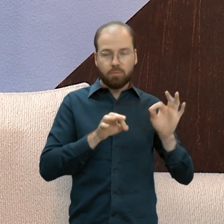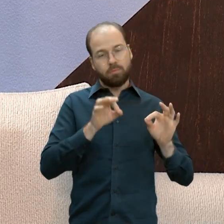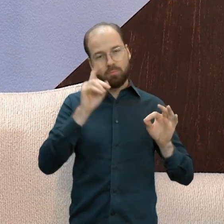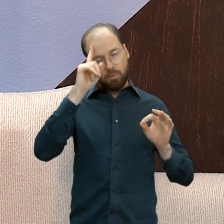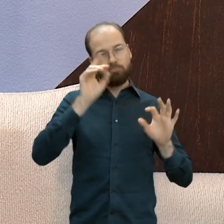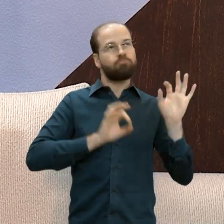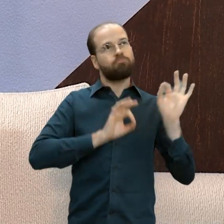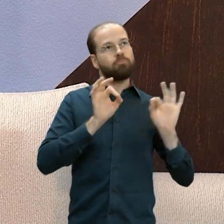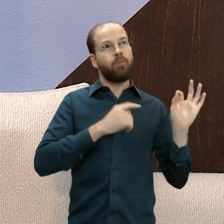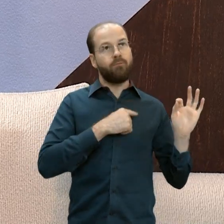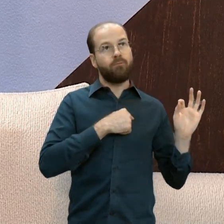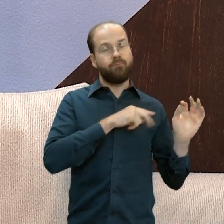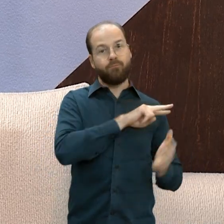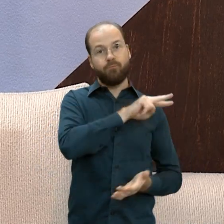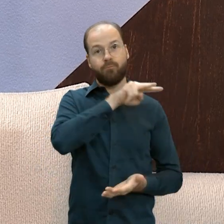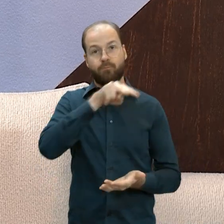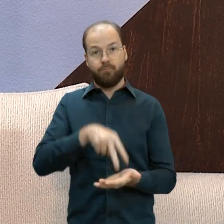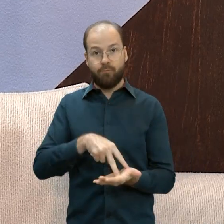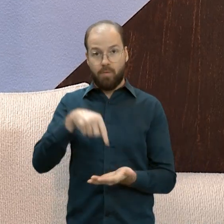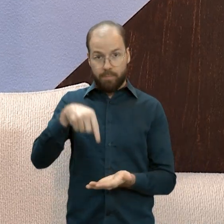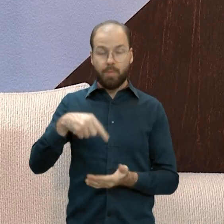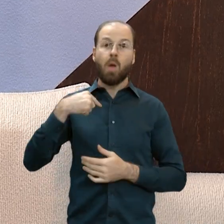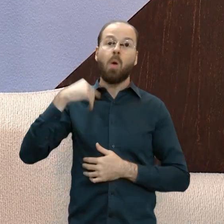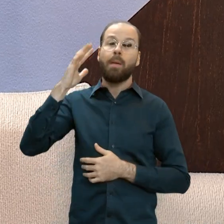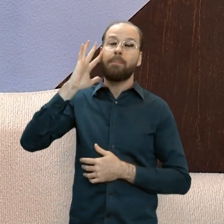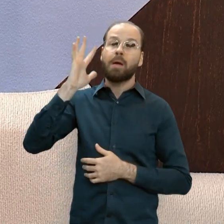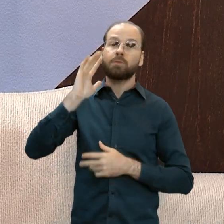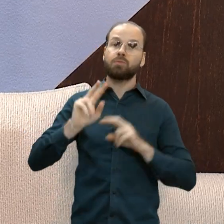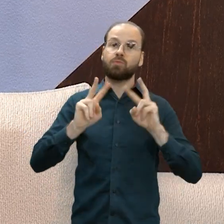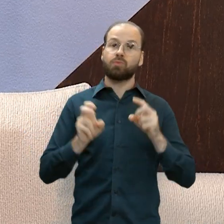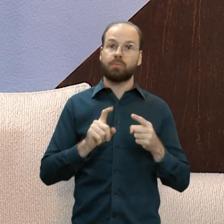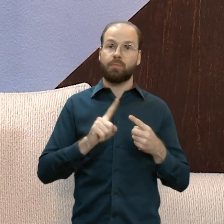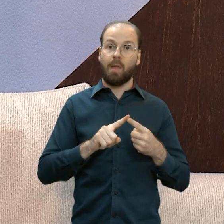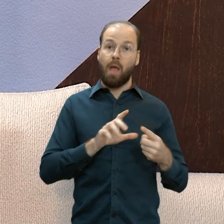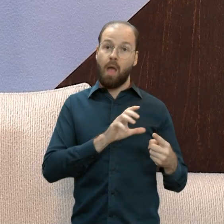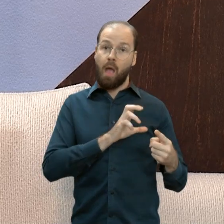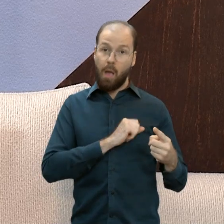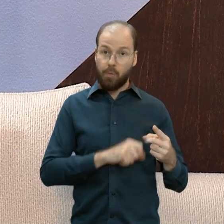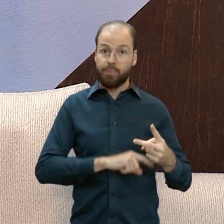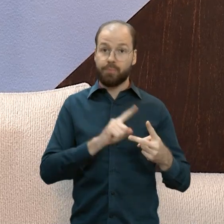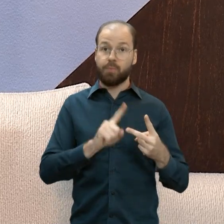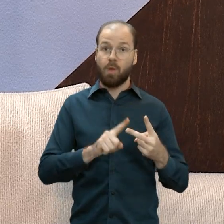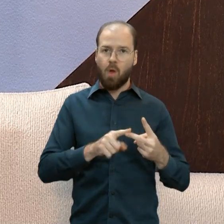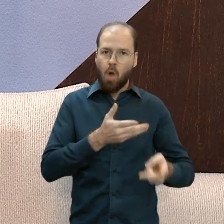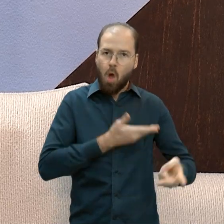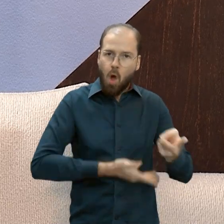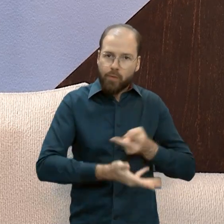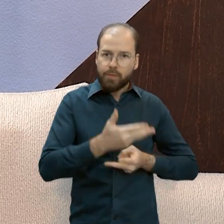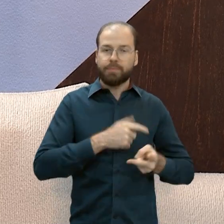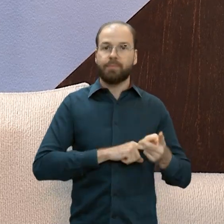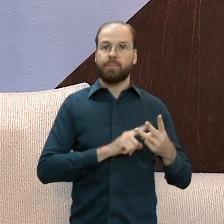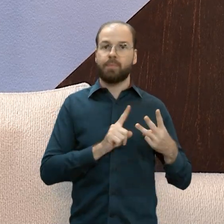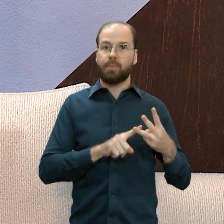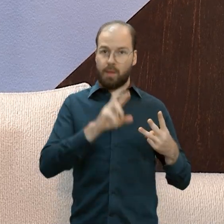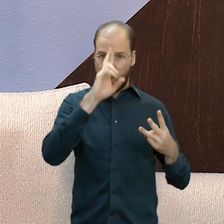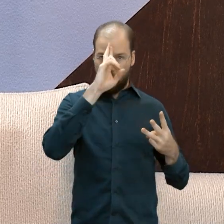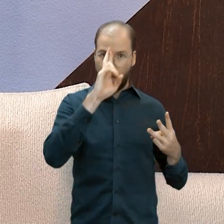né, tudo, eu pensei na questão do amor, na questão da convivência, do respeito,